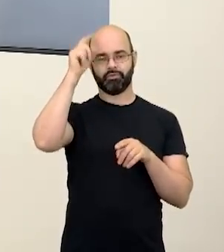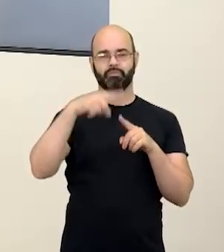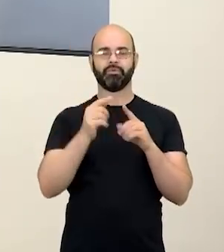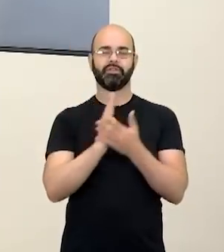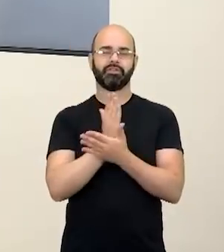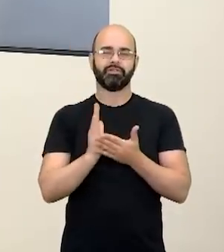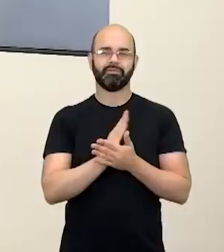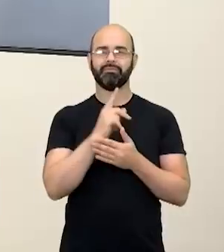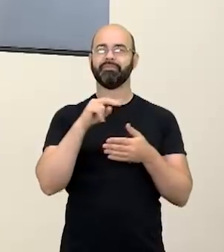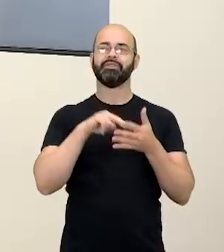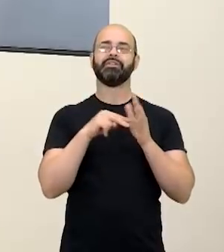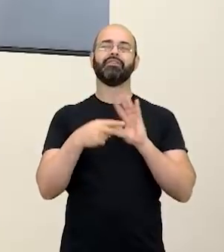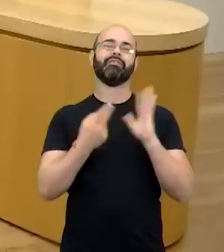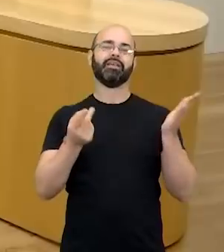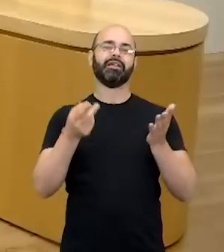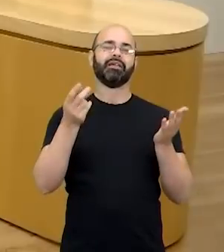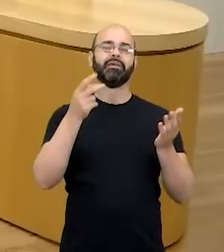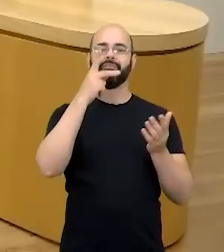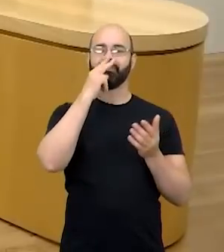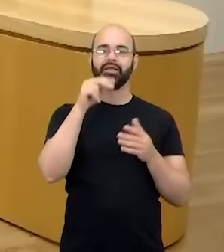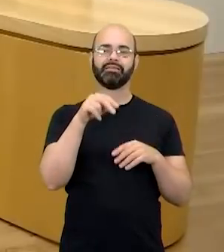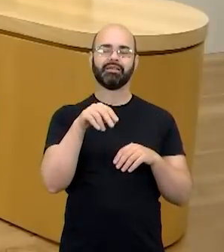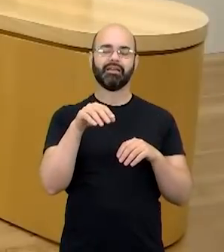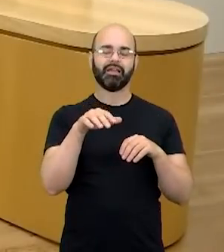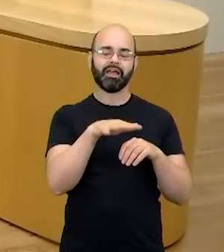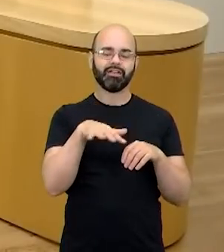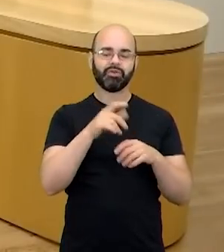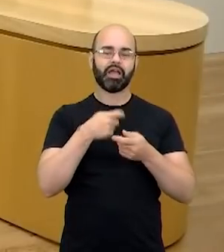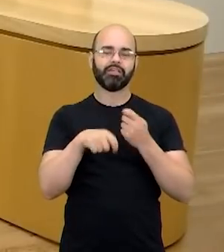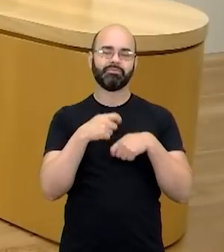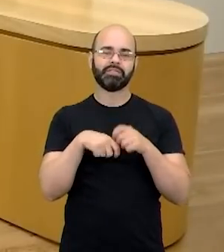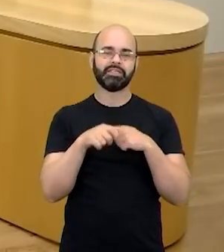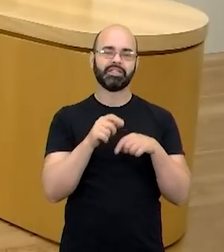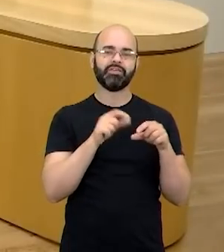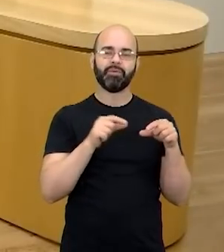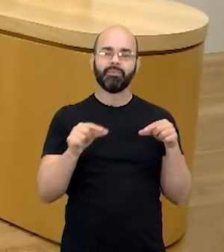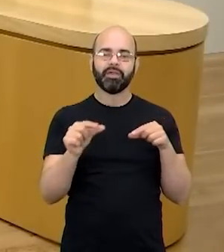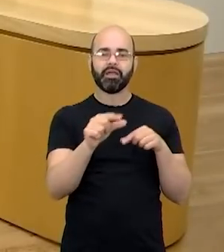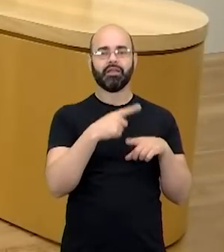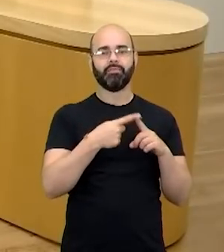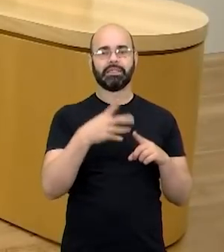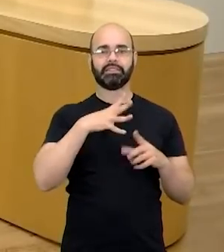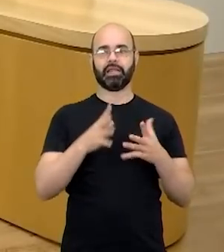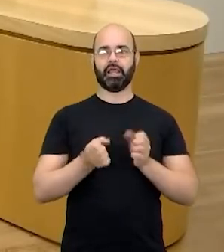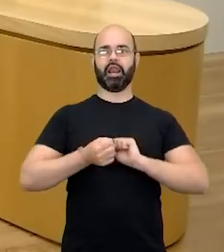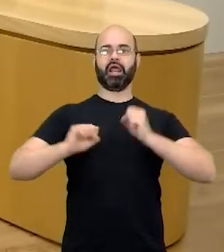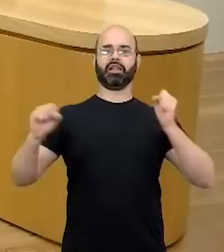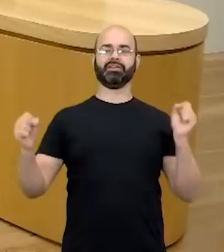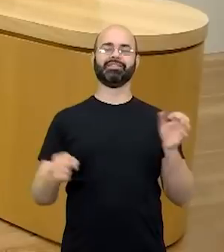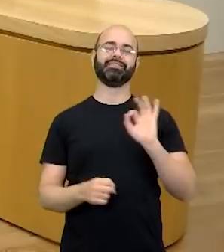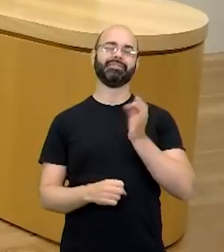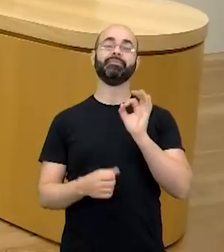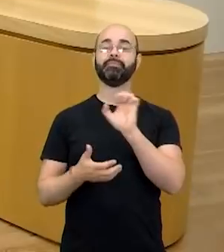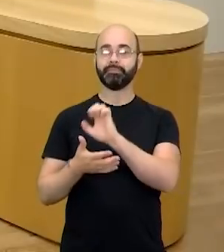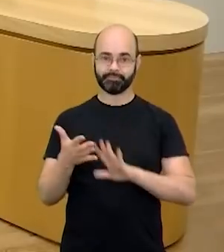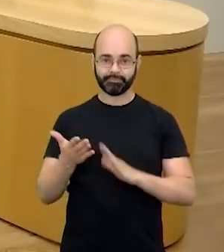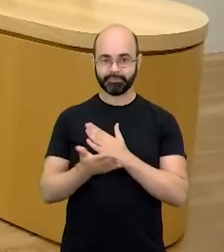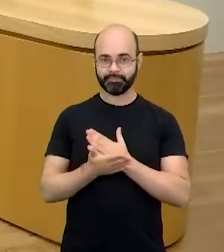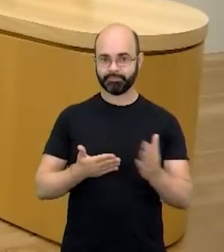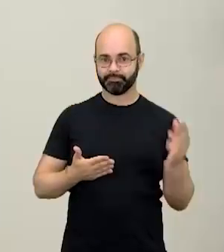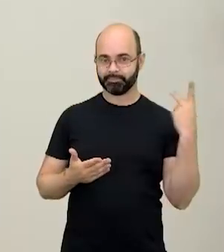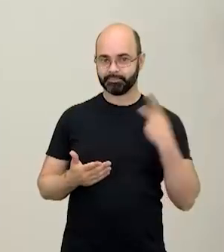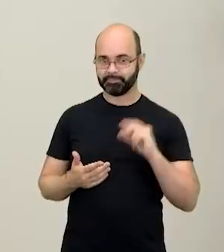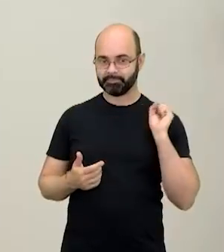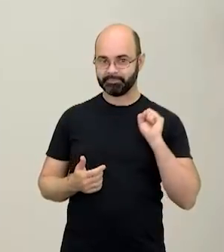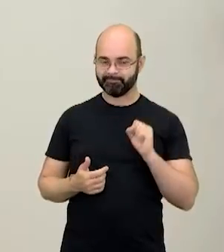fossem pequenas regiões administrativas, né? Porque a cidade ela é muito ampla. Vamos lá, atividade, Jonas?